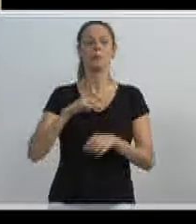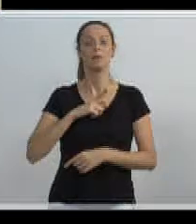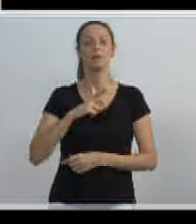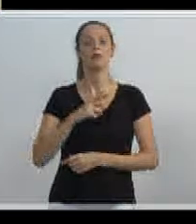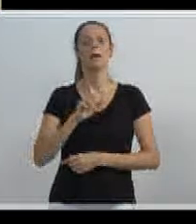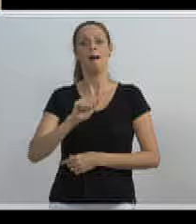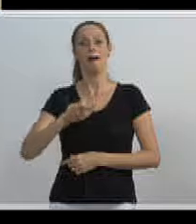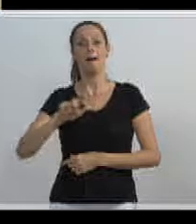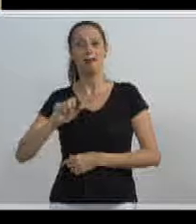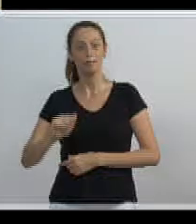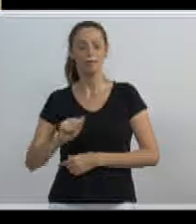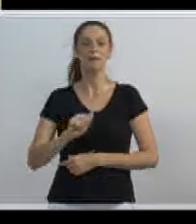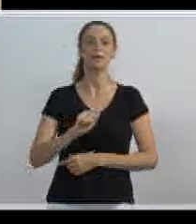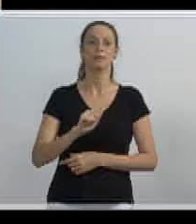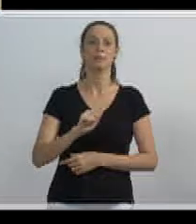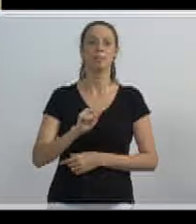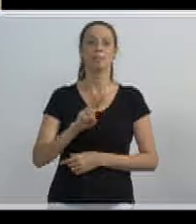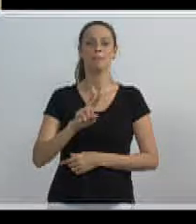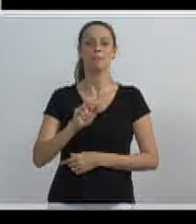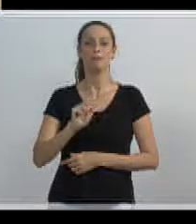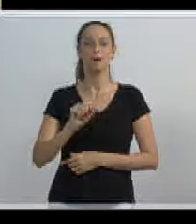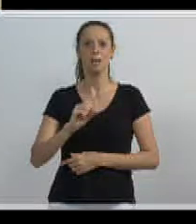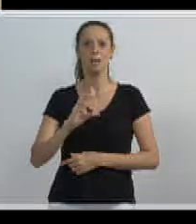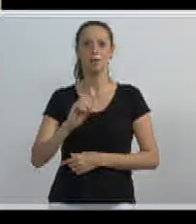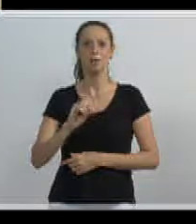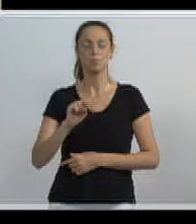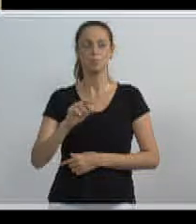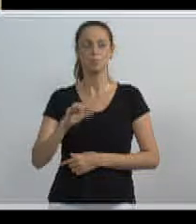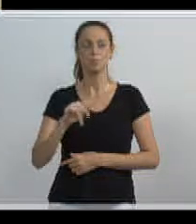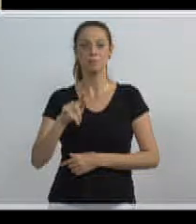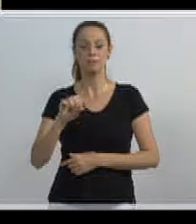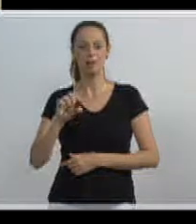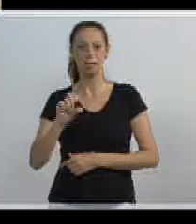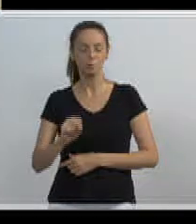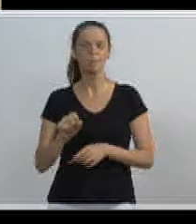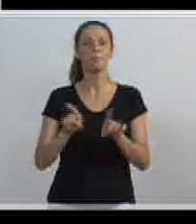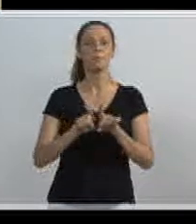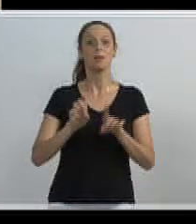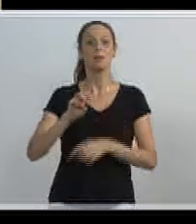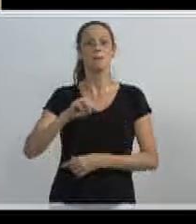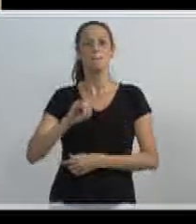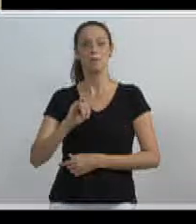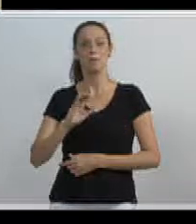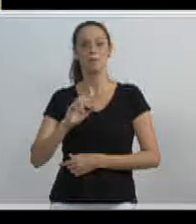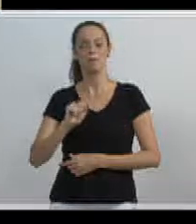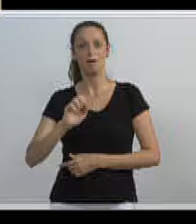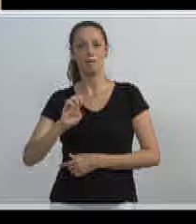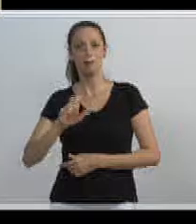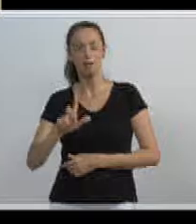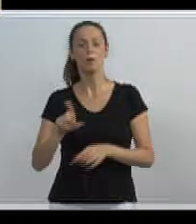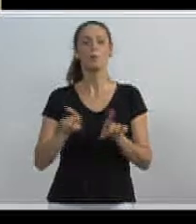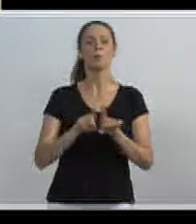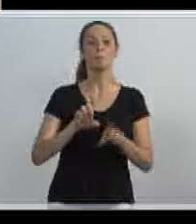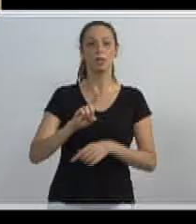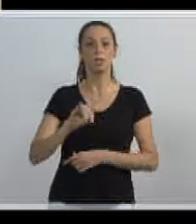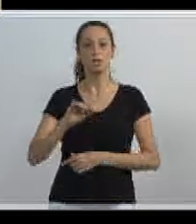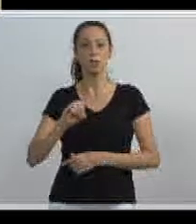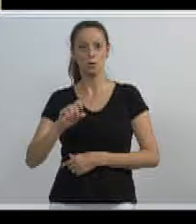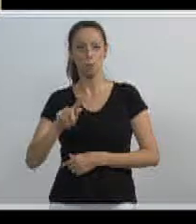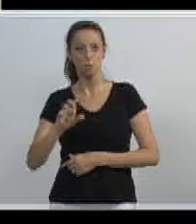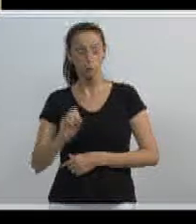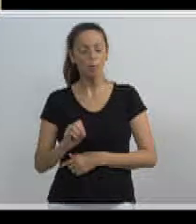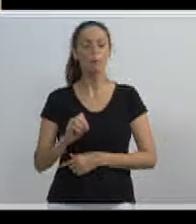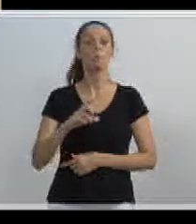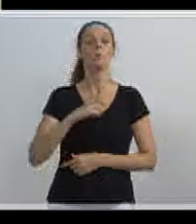ala Victor, o ala Vasconcelos, o ala Micael, o ala Léo, o fixo Diogo, o pivô Didi,